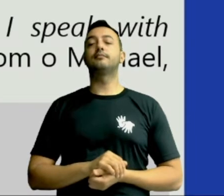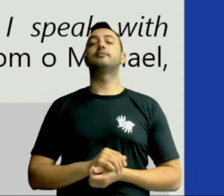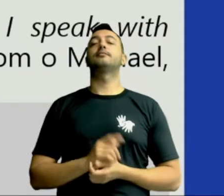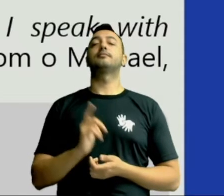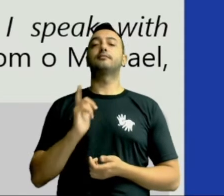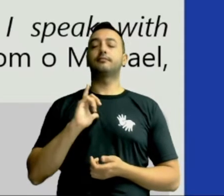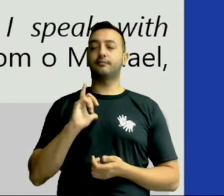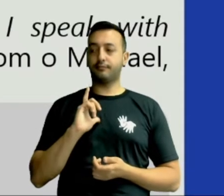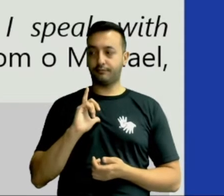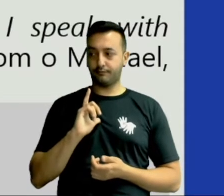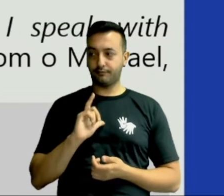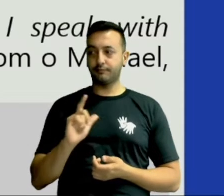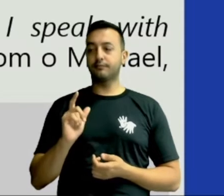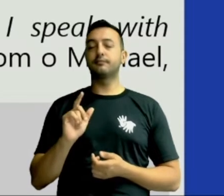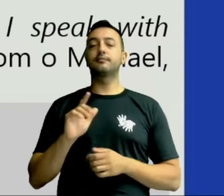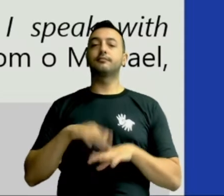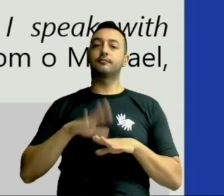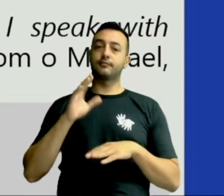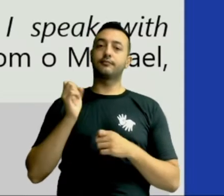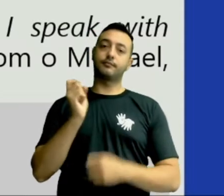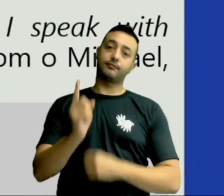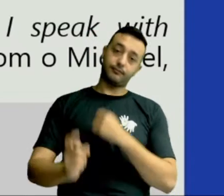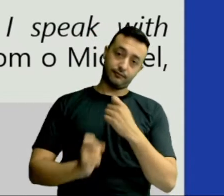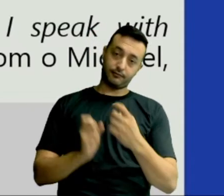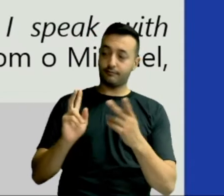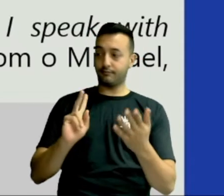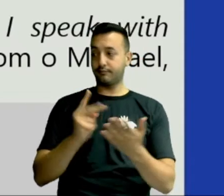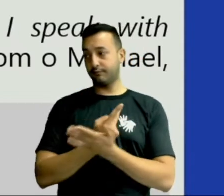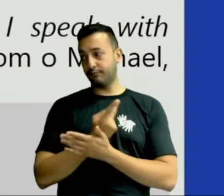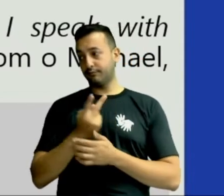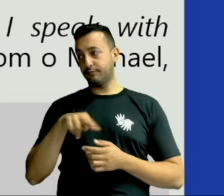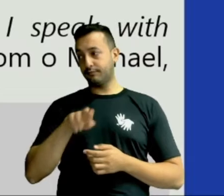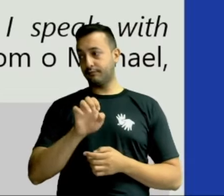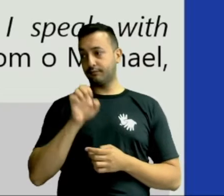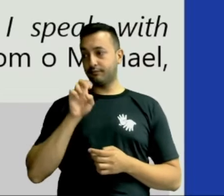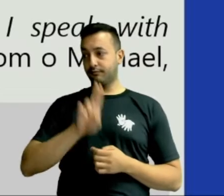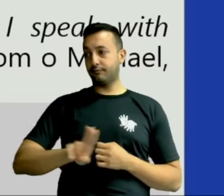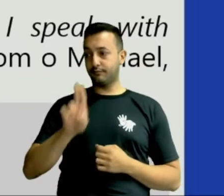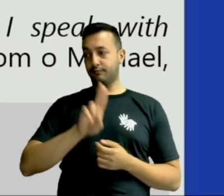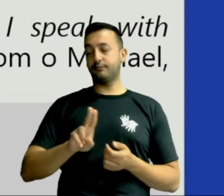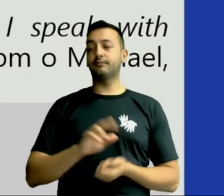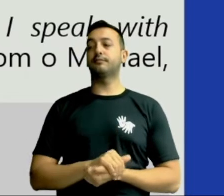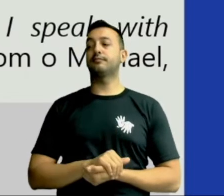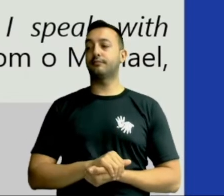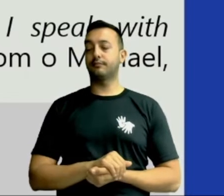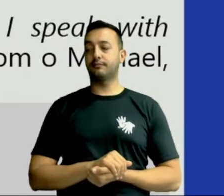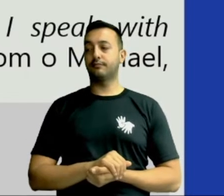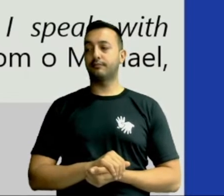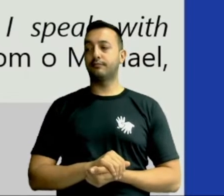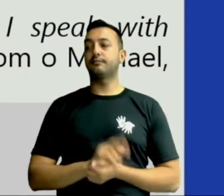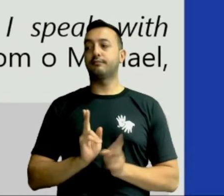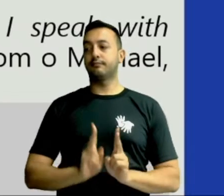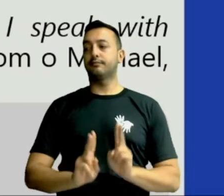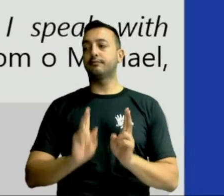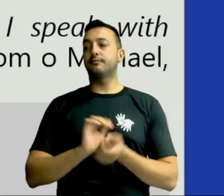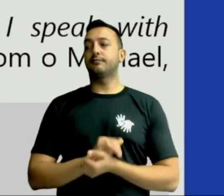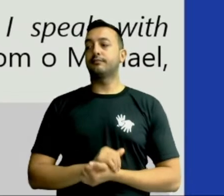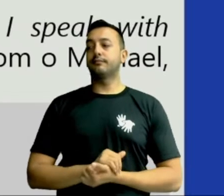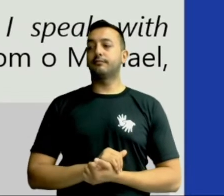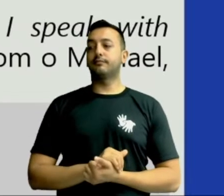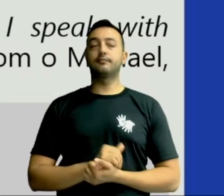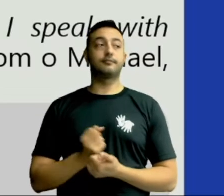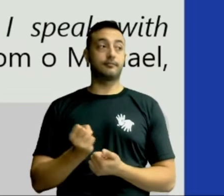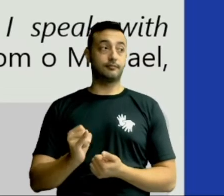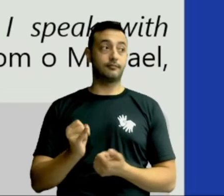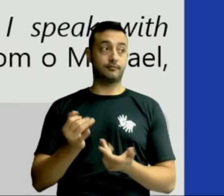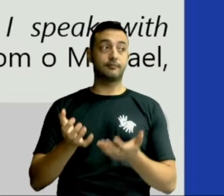nós temos aí mais algumas situações em que os pronomes são utilizados vamos lá